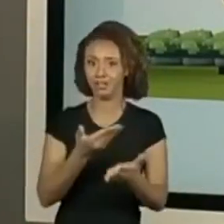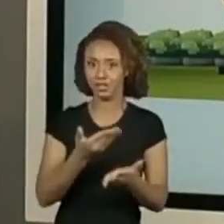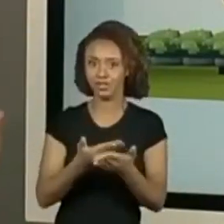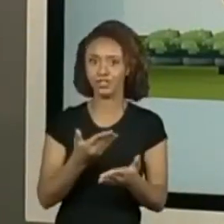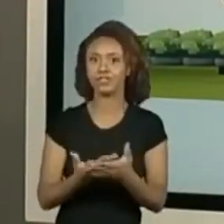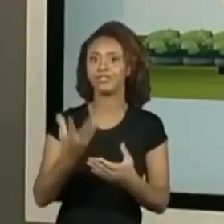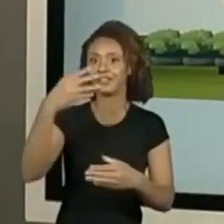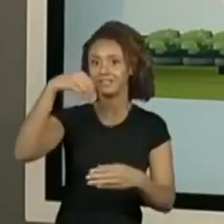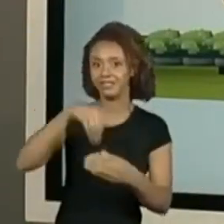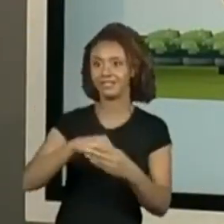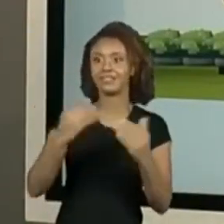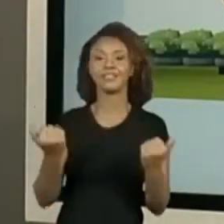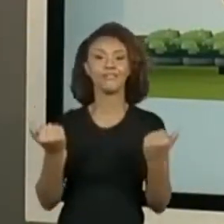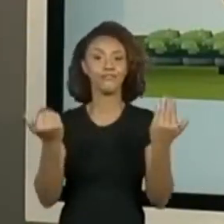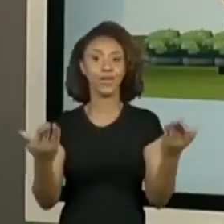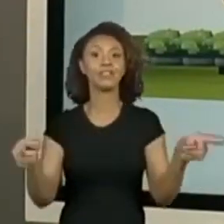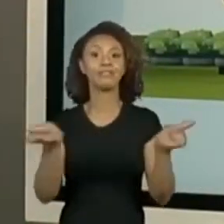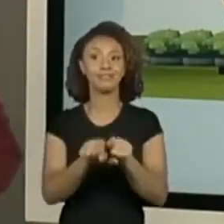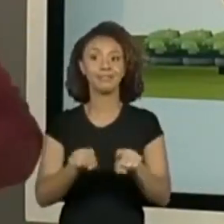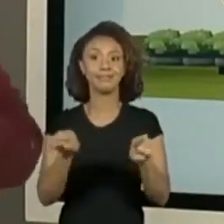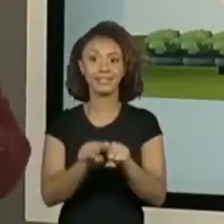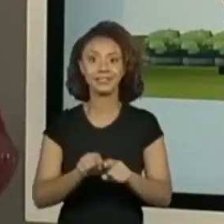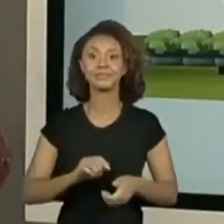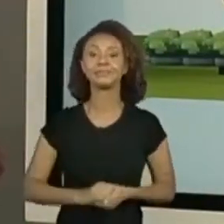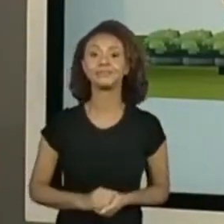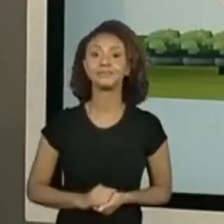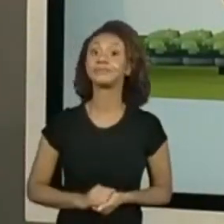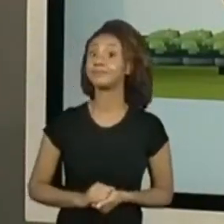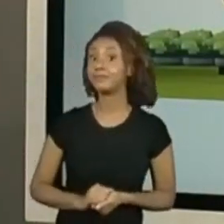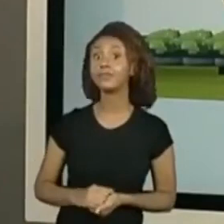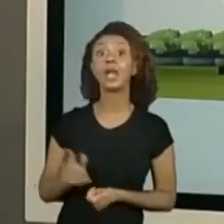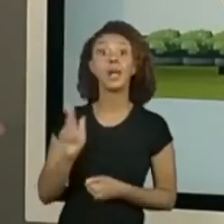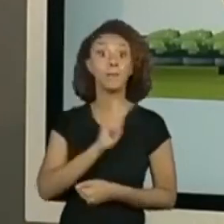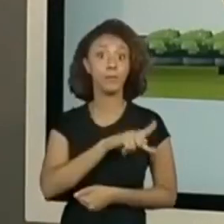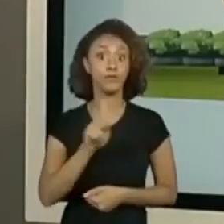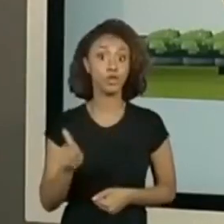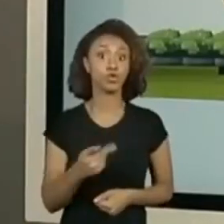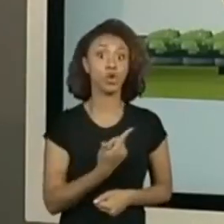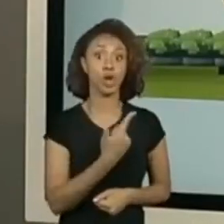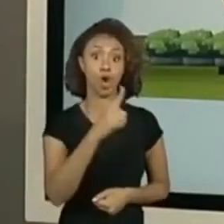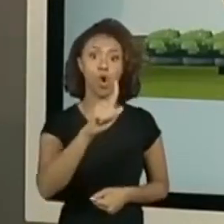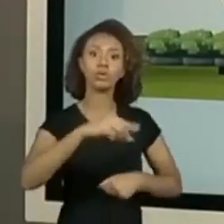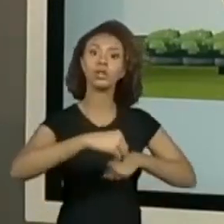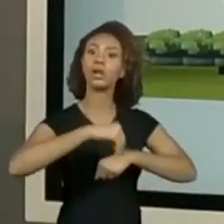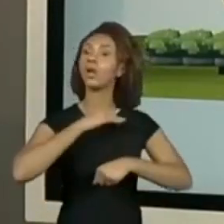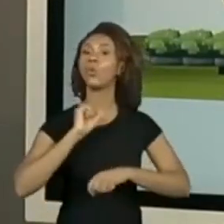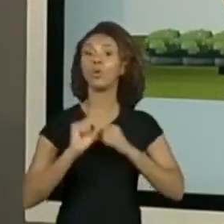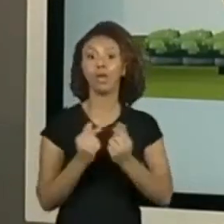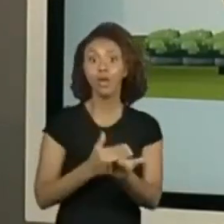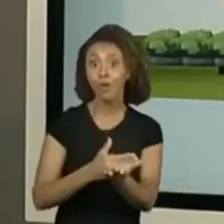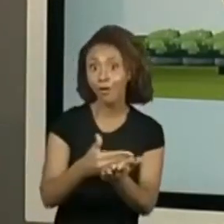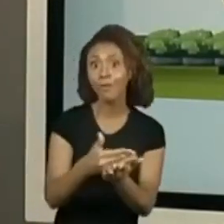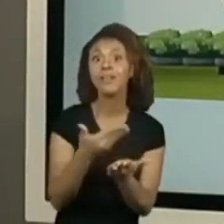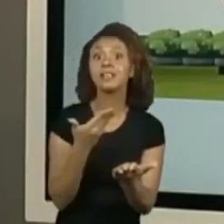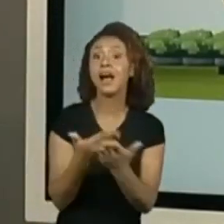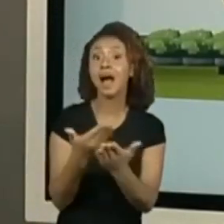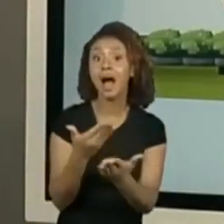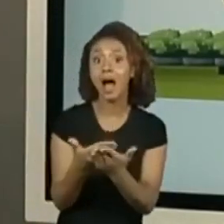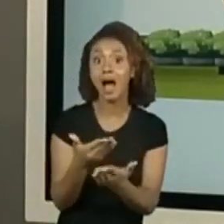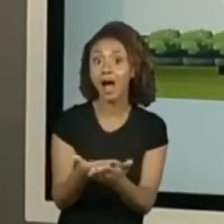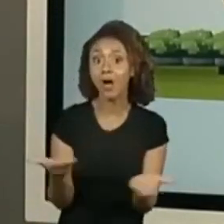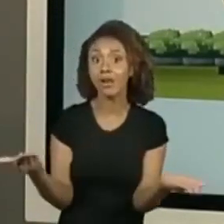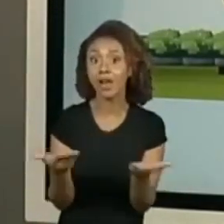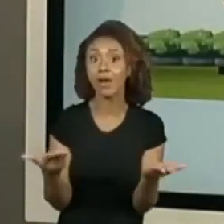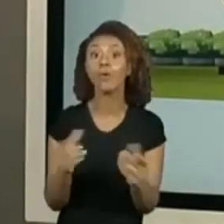de aula na escola, tá bom? Mas uma professora sugeriu para a gente começasse essa segunda etapa da aula lendo